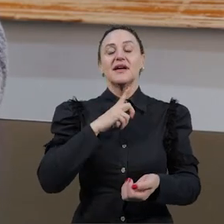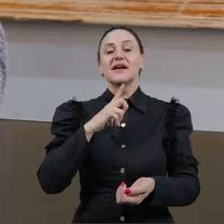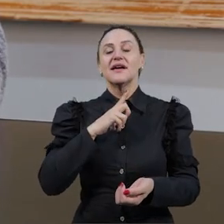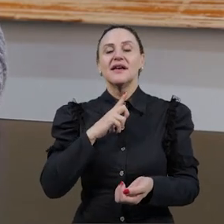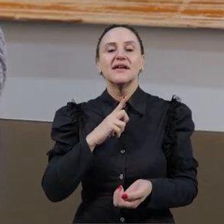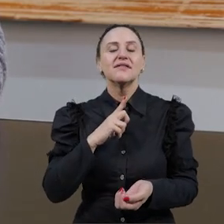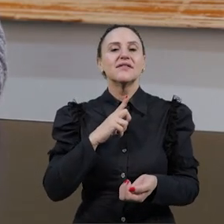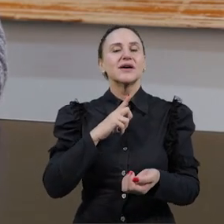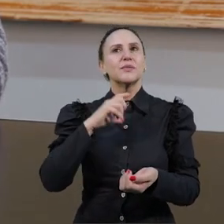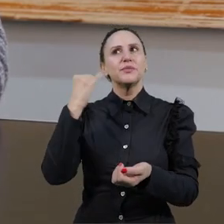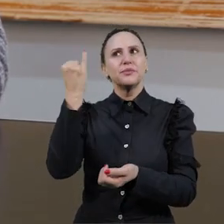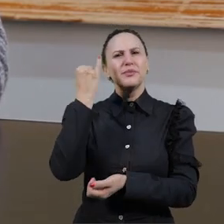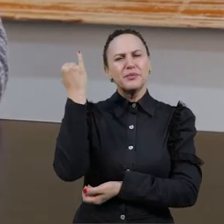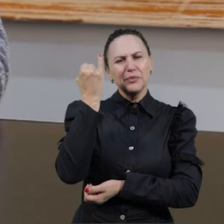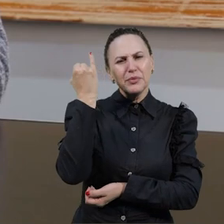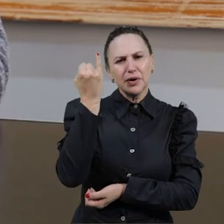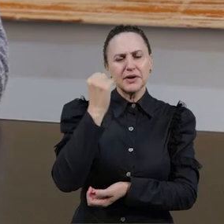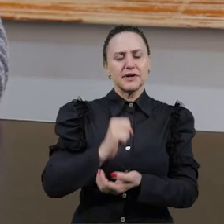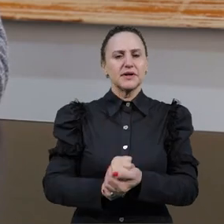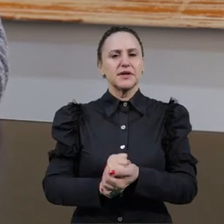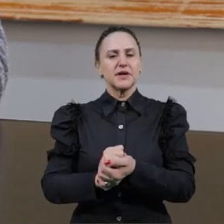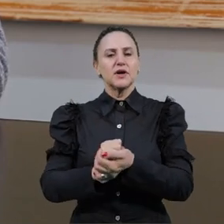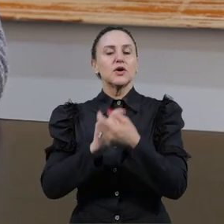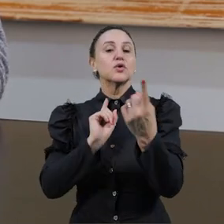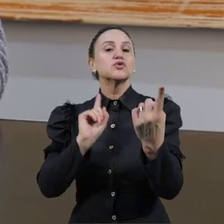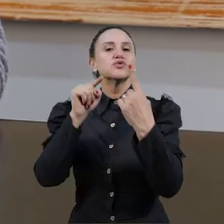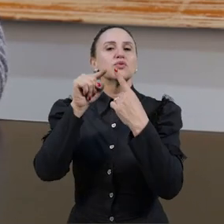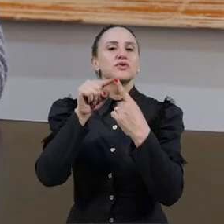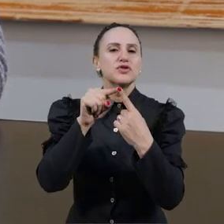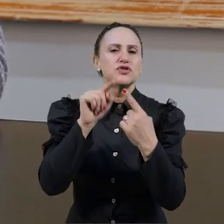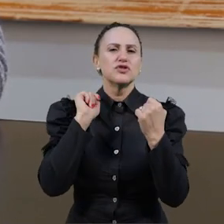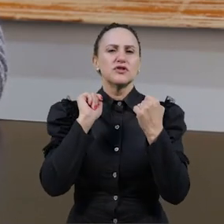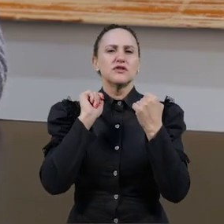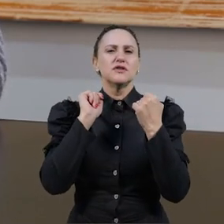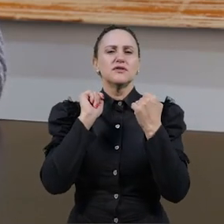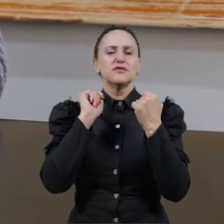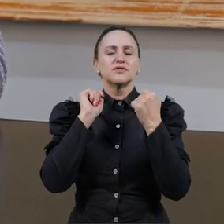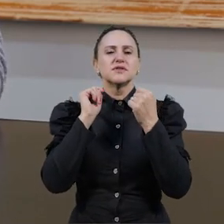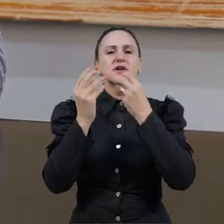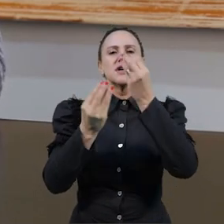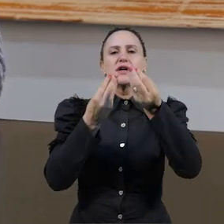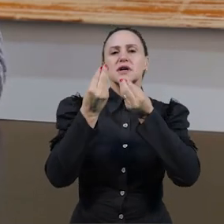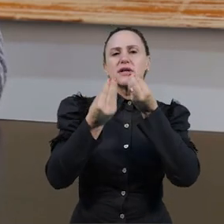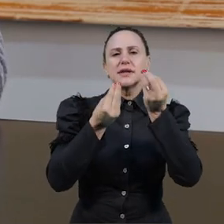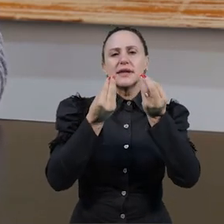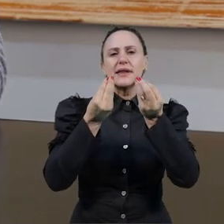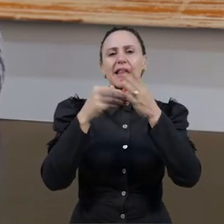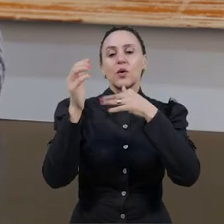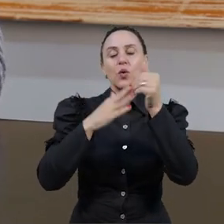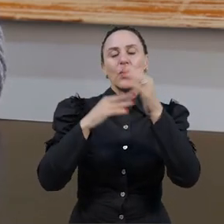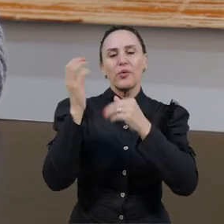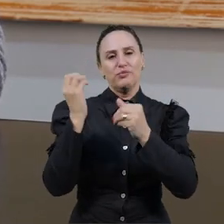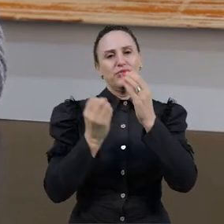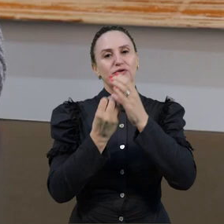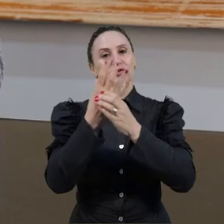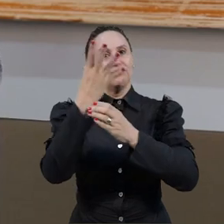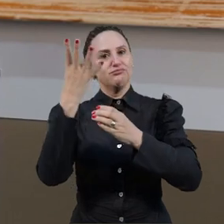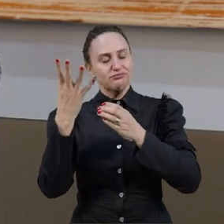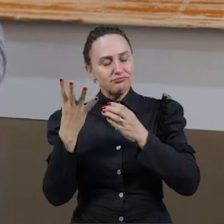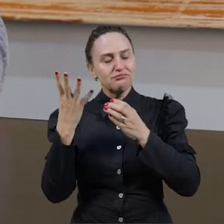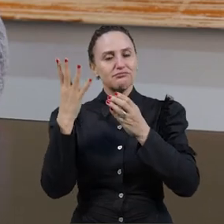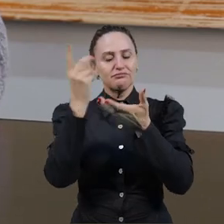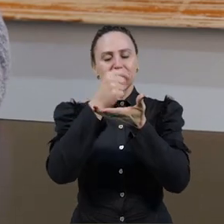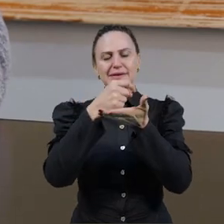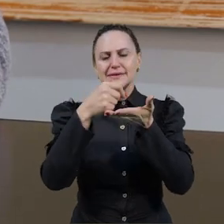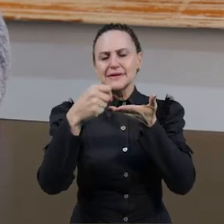destacarmos os objetivos, qual foi o intuito, a finalidade, né, na construção, na escrita deste e-book